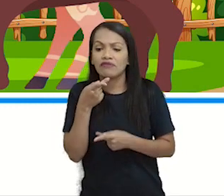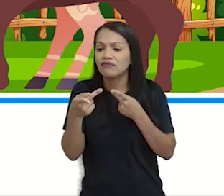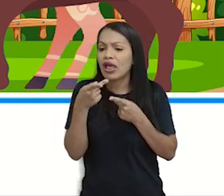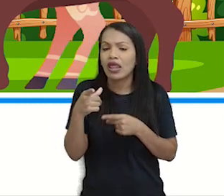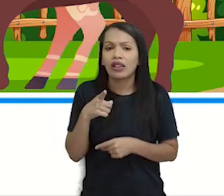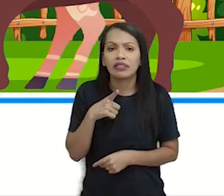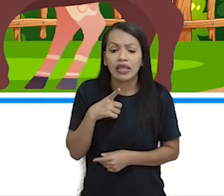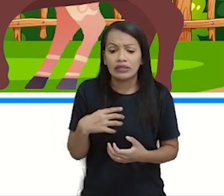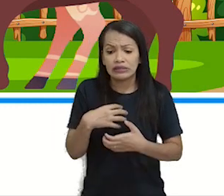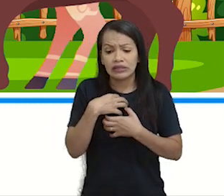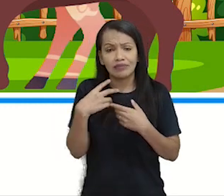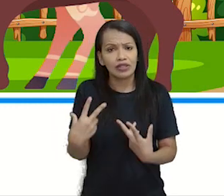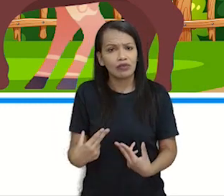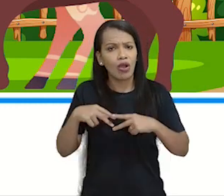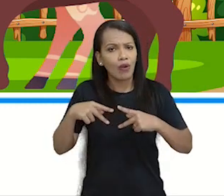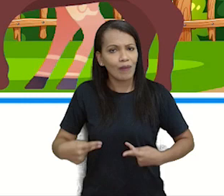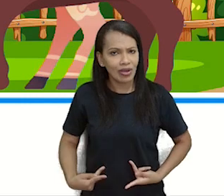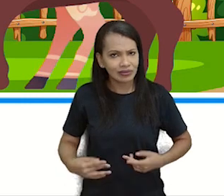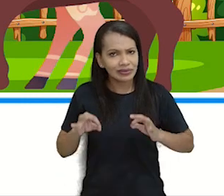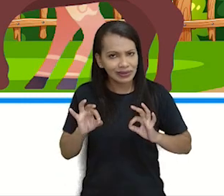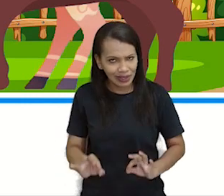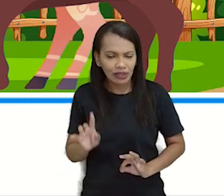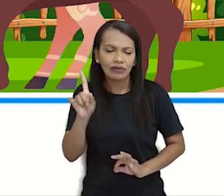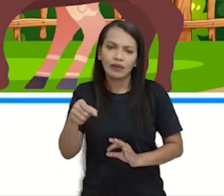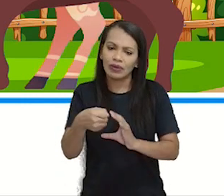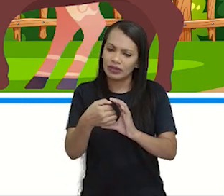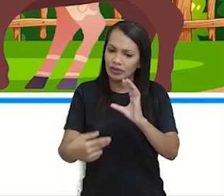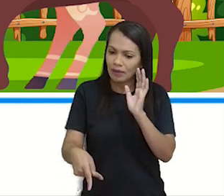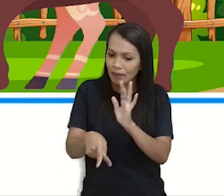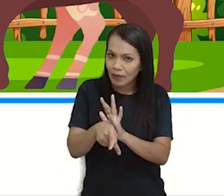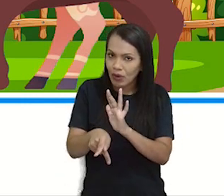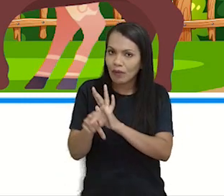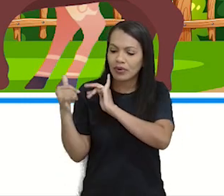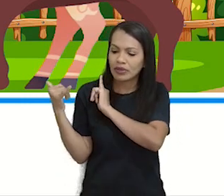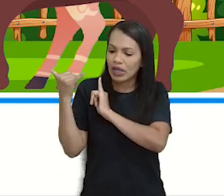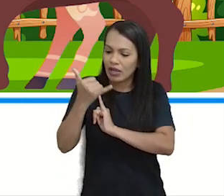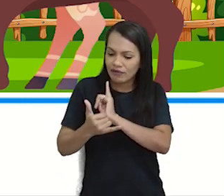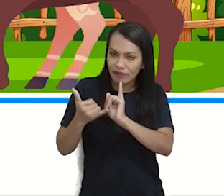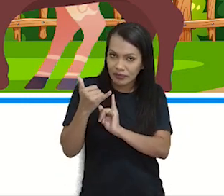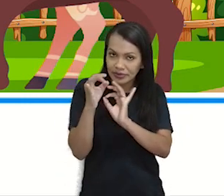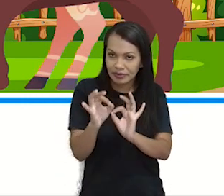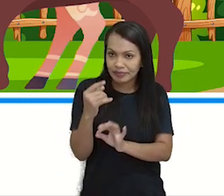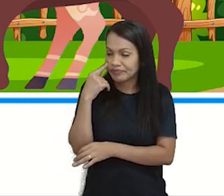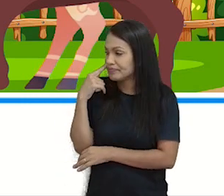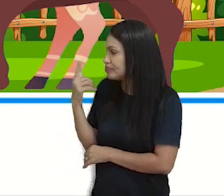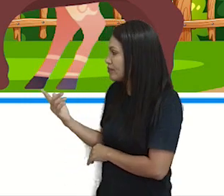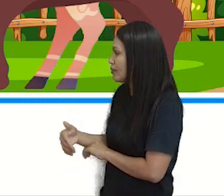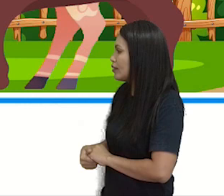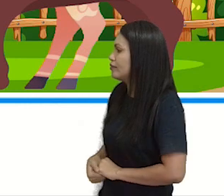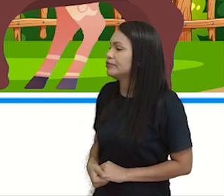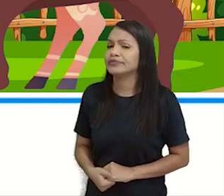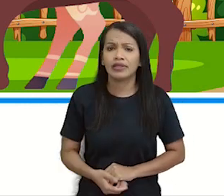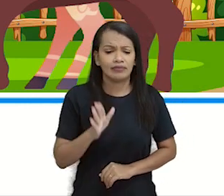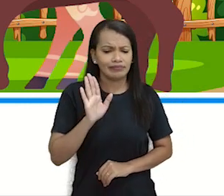têm sentimentos humanos, tá certo? Essa é uma característica muito forte das fábulas. Então, era